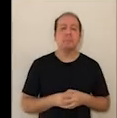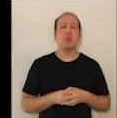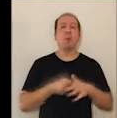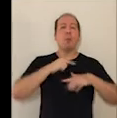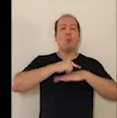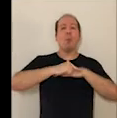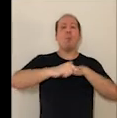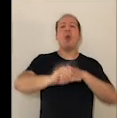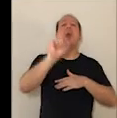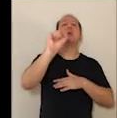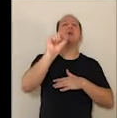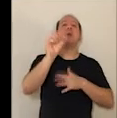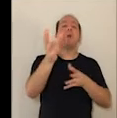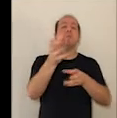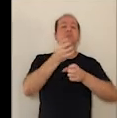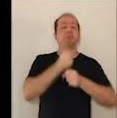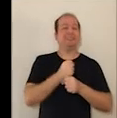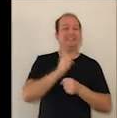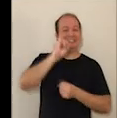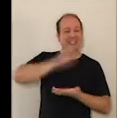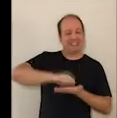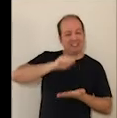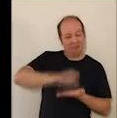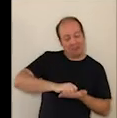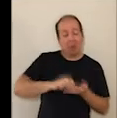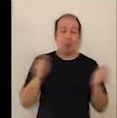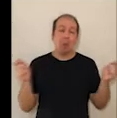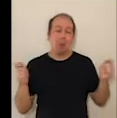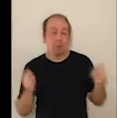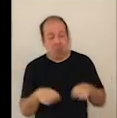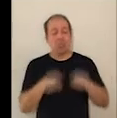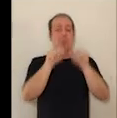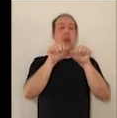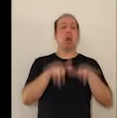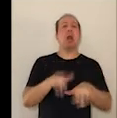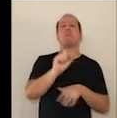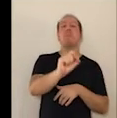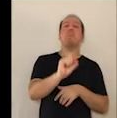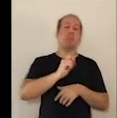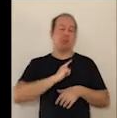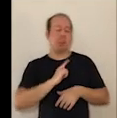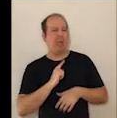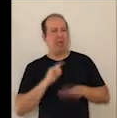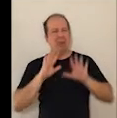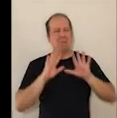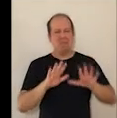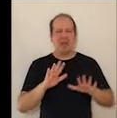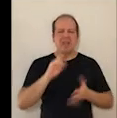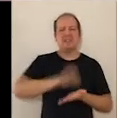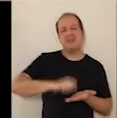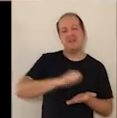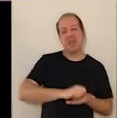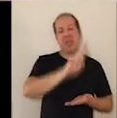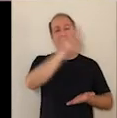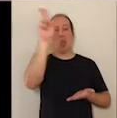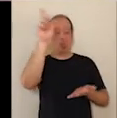Deixei em branco o nome do herdeiro. Se tivesse escrito o meu, poderiam suspeitar. Se ele mesmo escrever